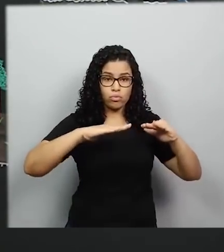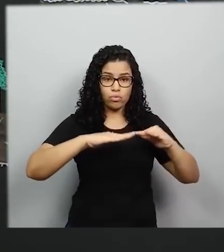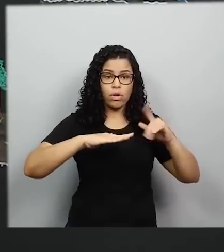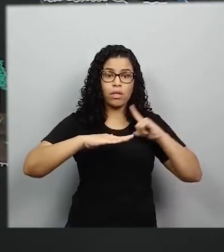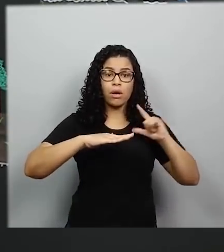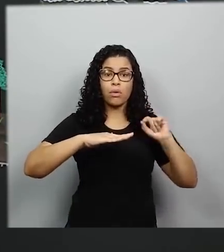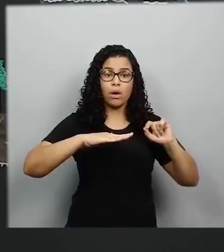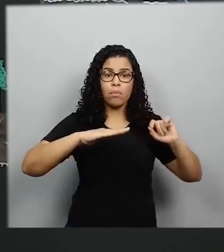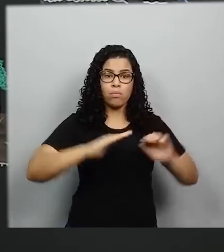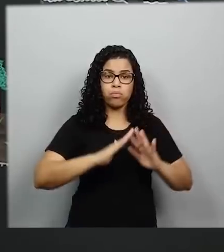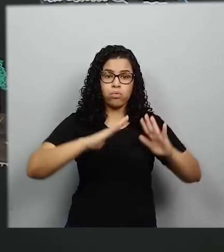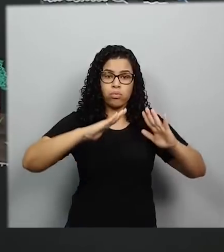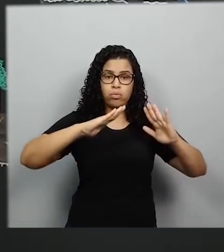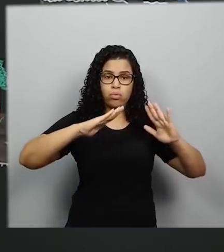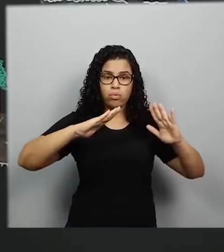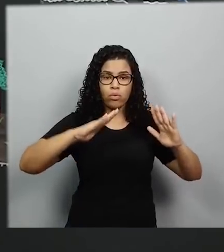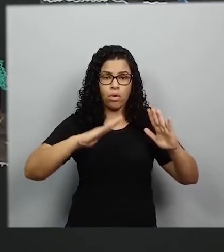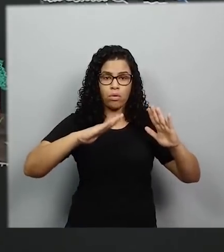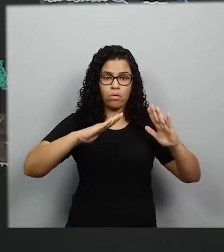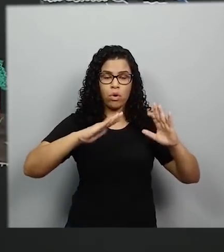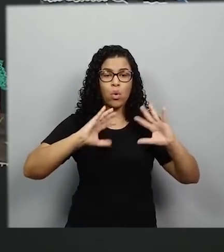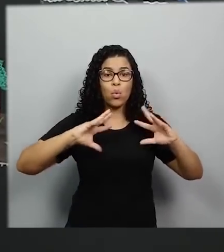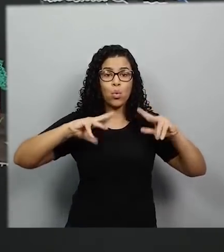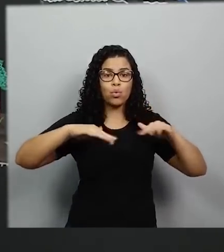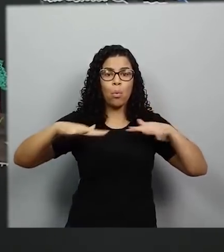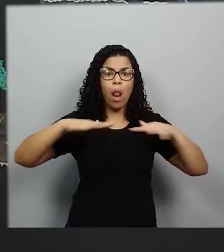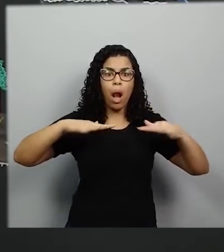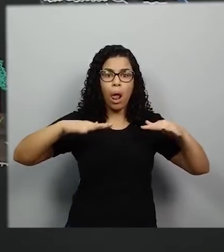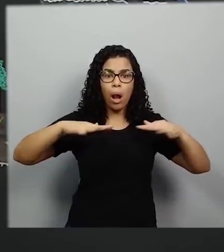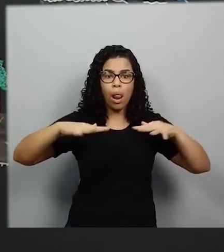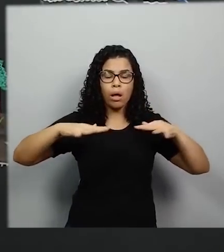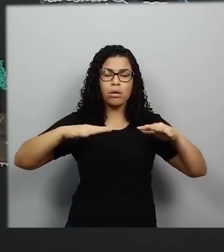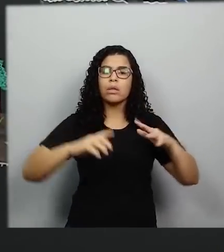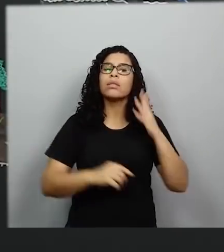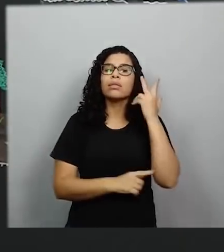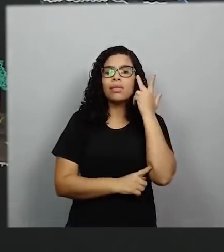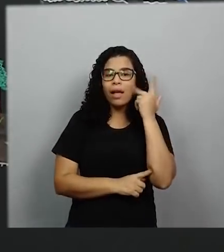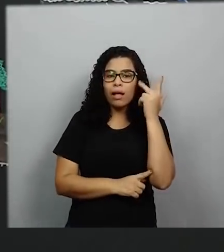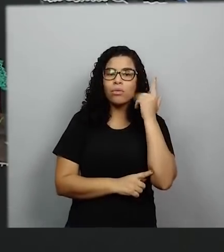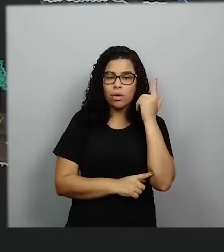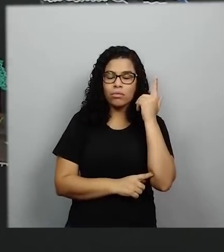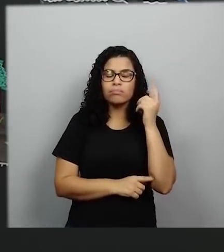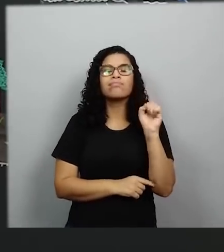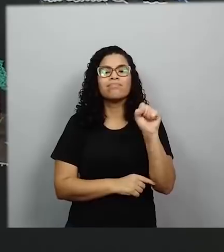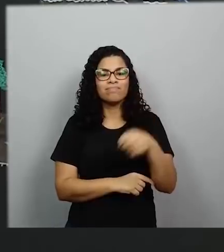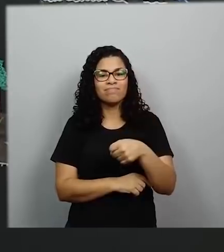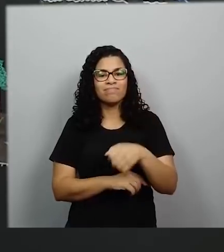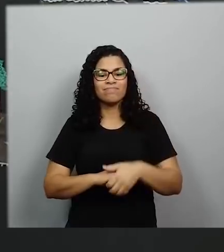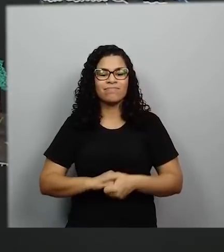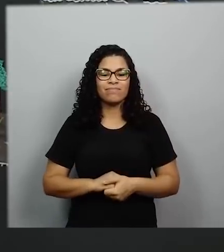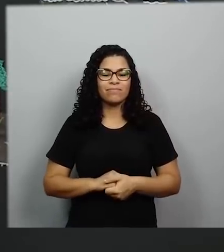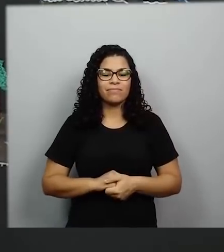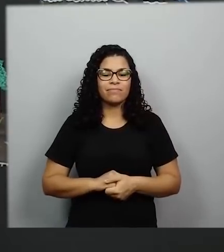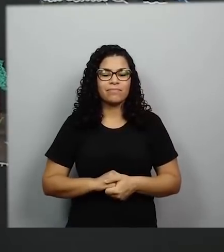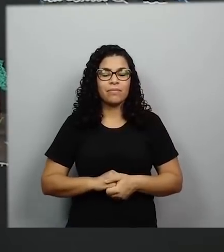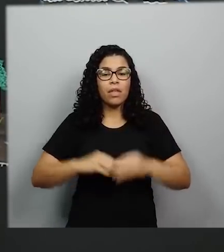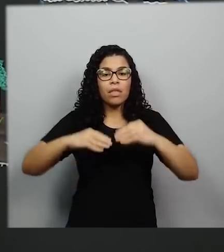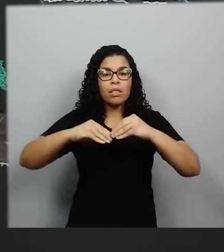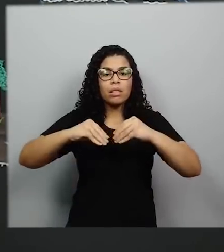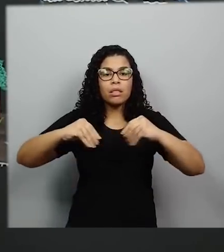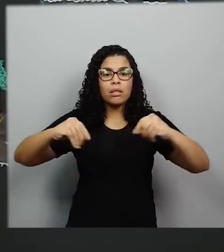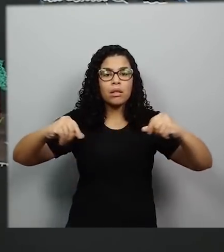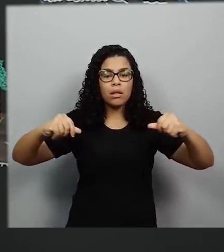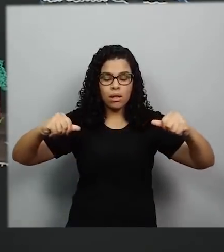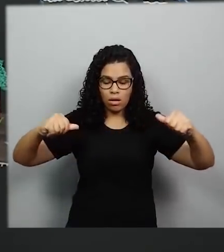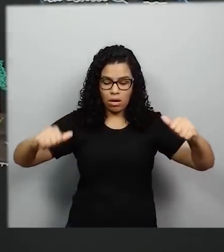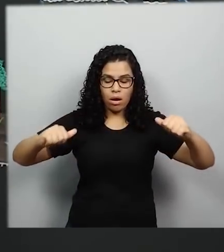tem então os terremotos. Fenômenos naturais? Totalmente naturais. Afundamentos de terra. Por